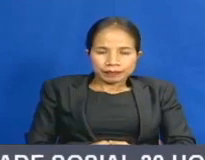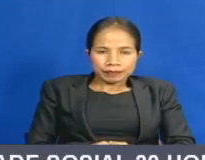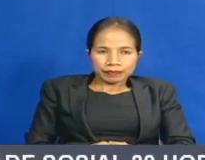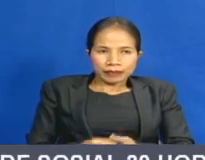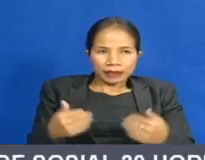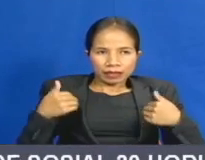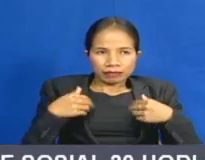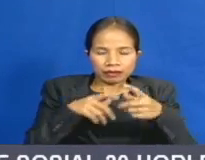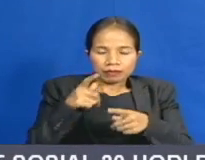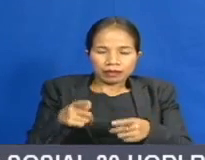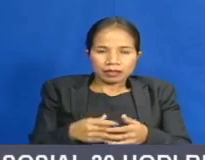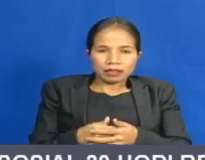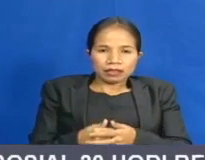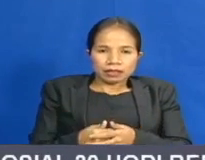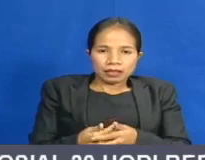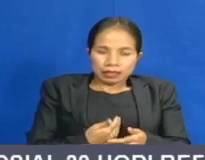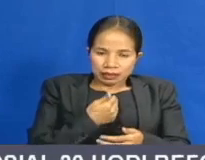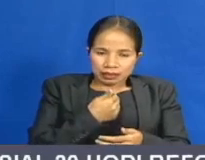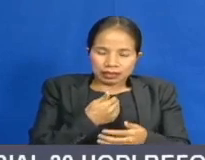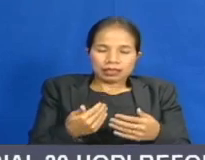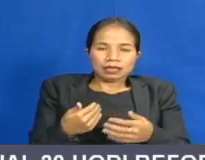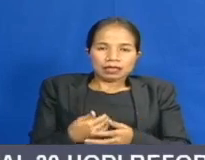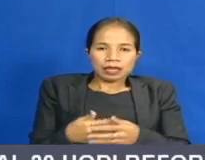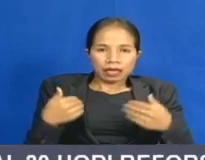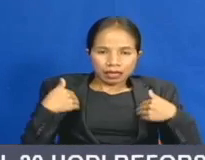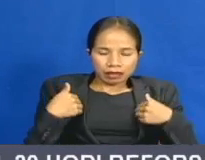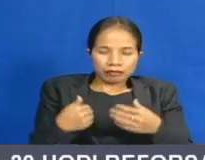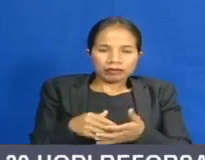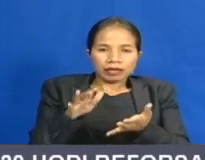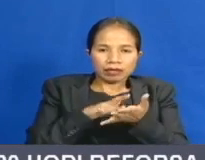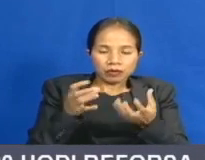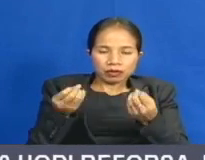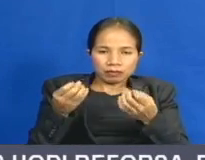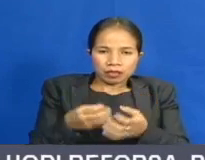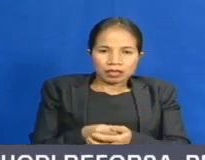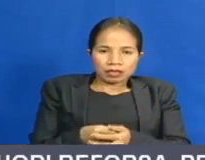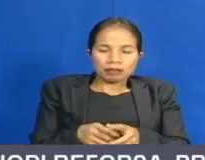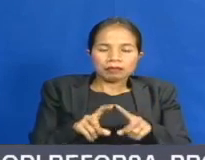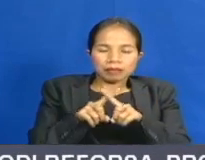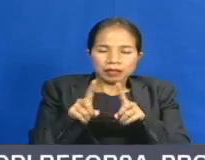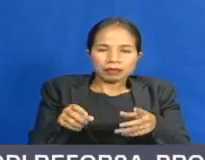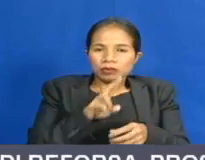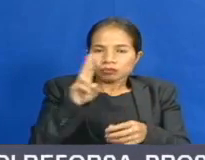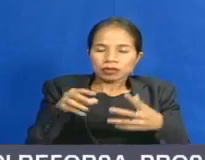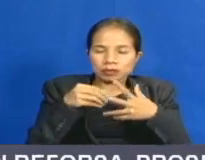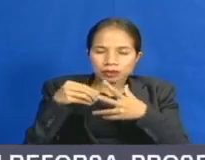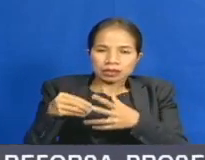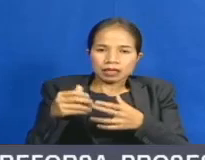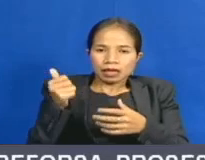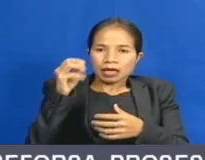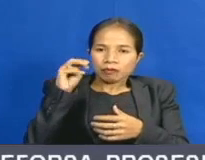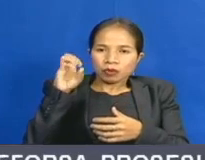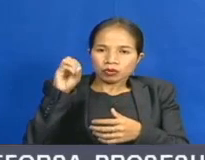iha antibiótico lumkida, mas ita usa comum di mahanesan amoxicilina, iha ne ba iha